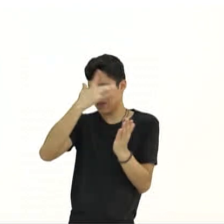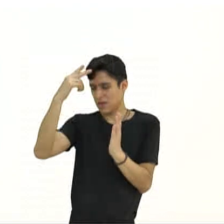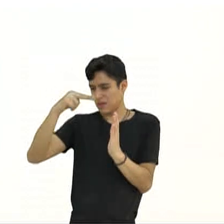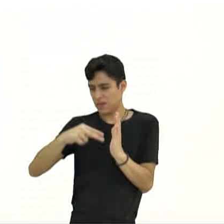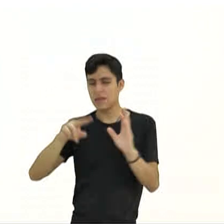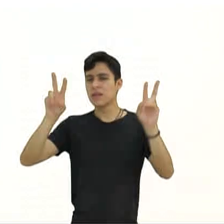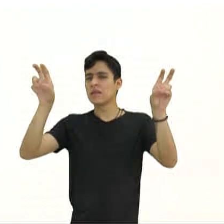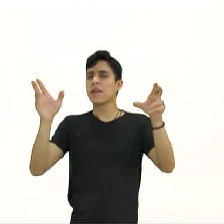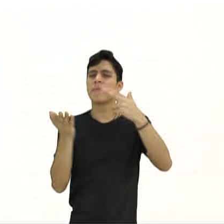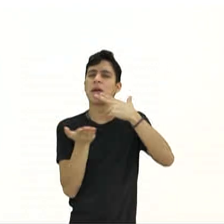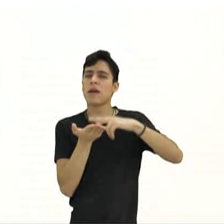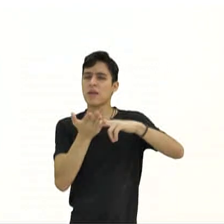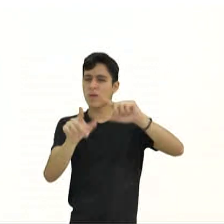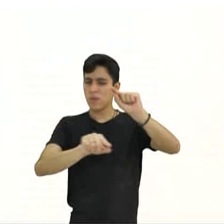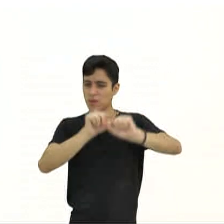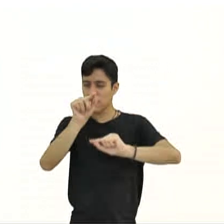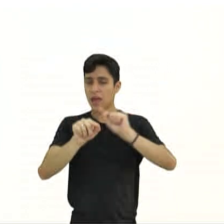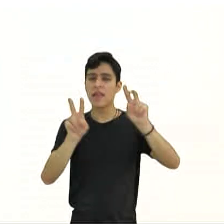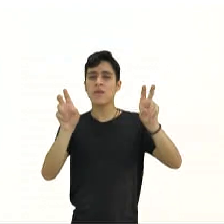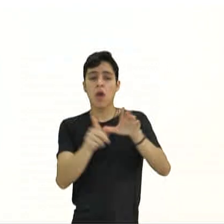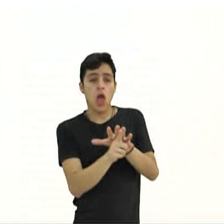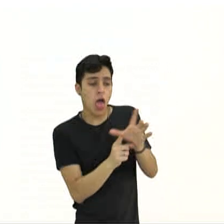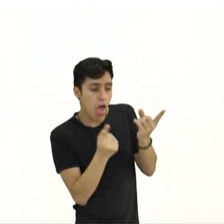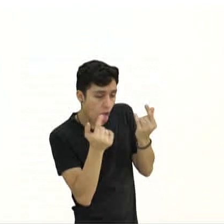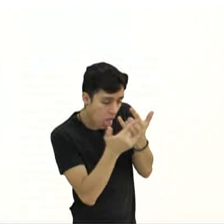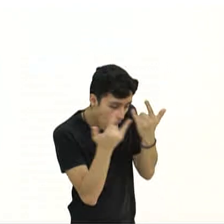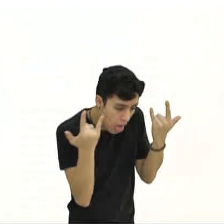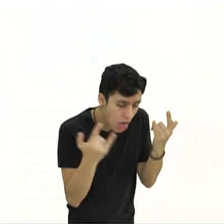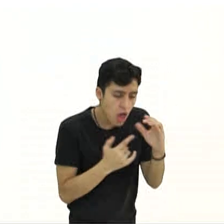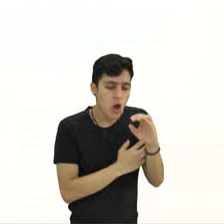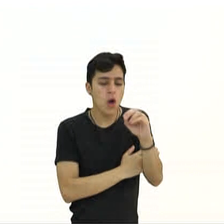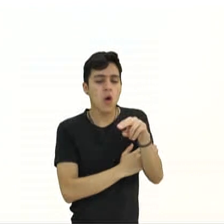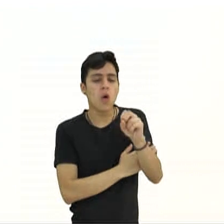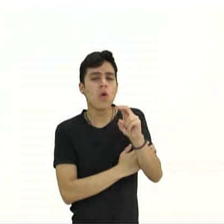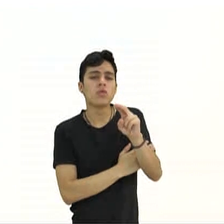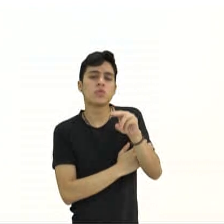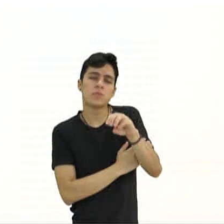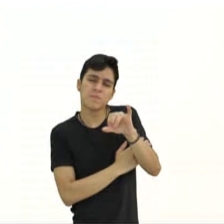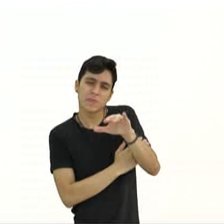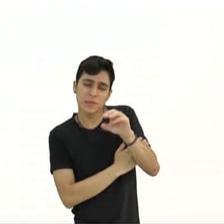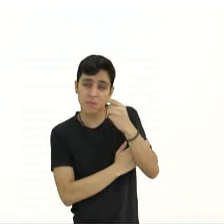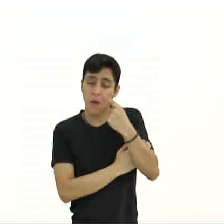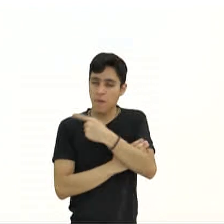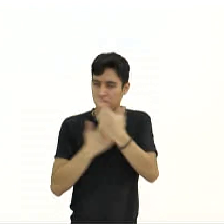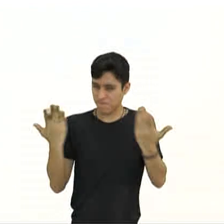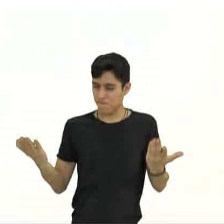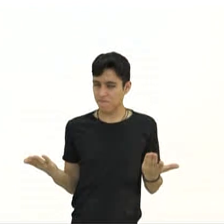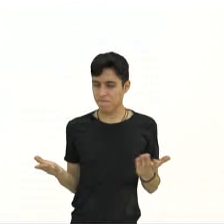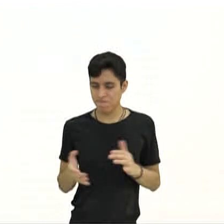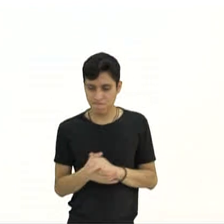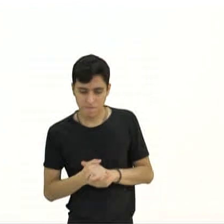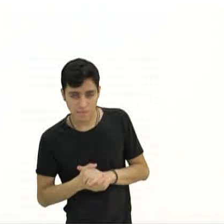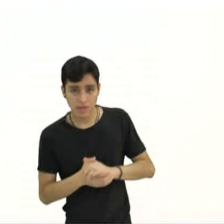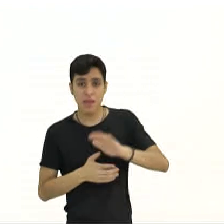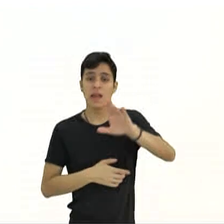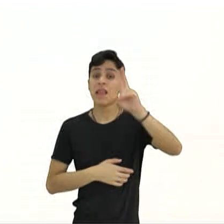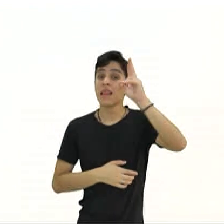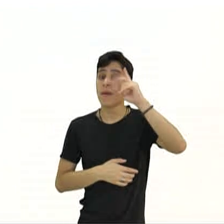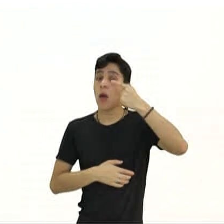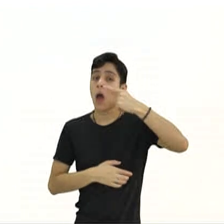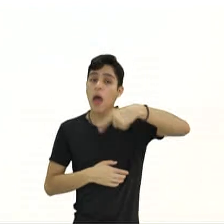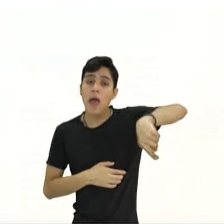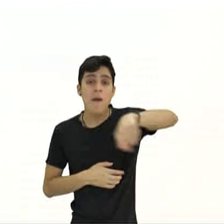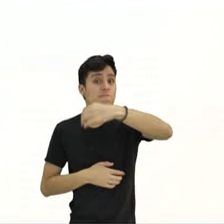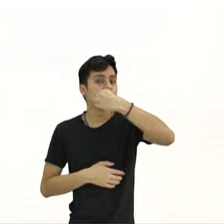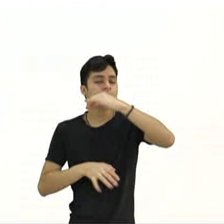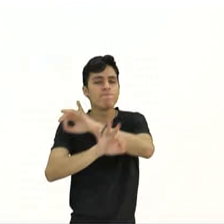consumismo. Então, o leitor enviou algo relacionado a esse tema. Vejamos comigo, lembrando que é uma boa oportunidade para